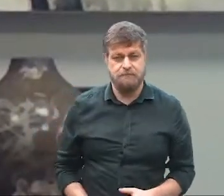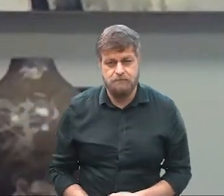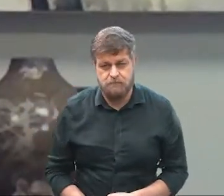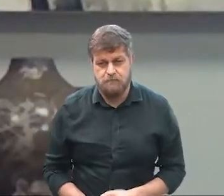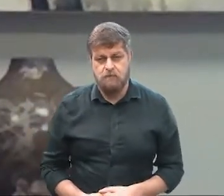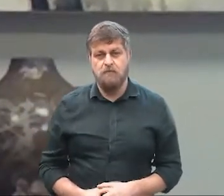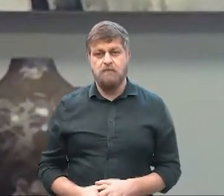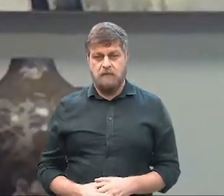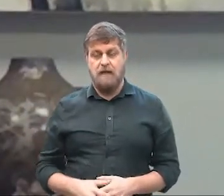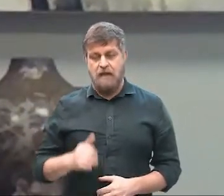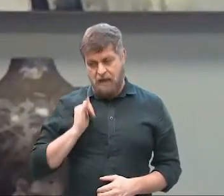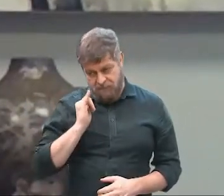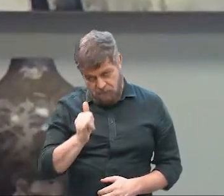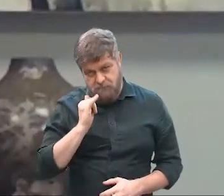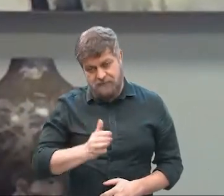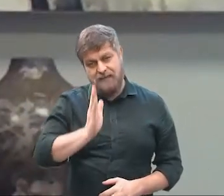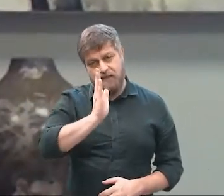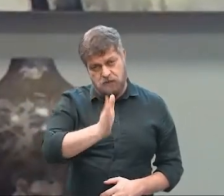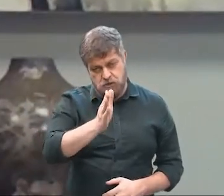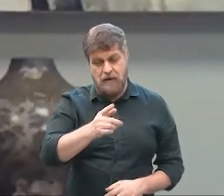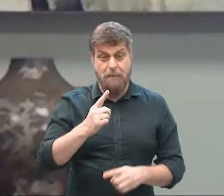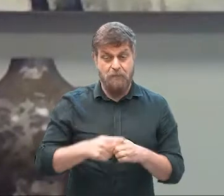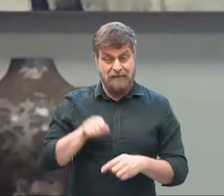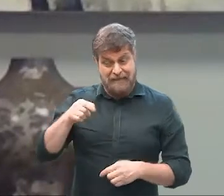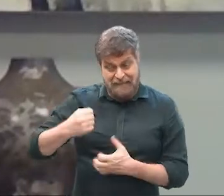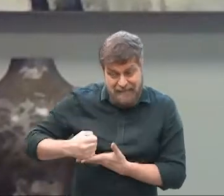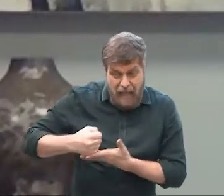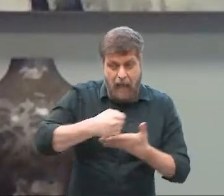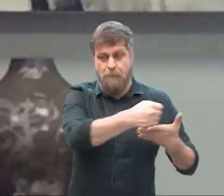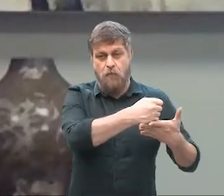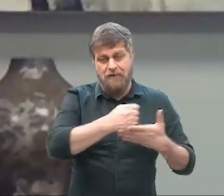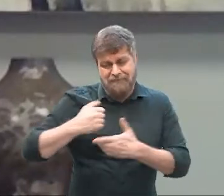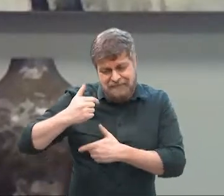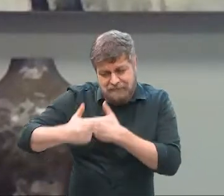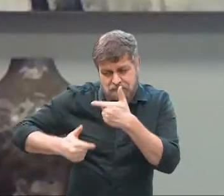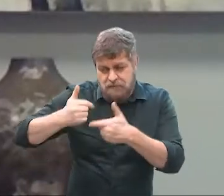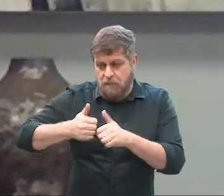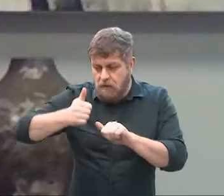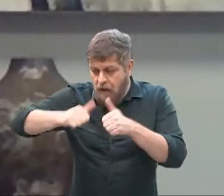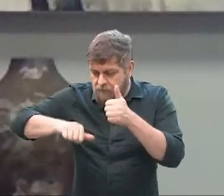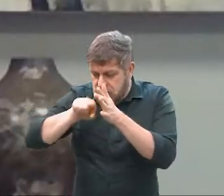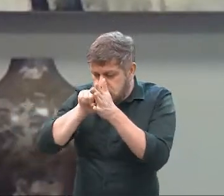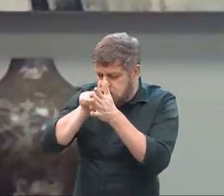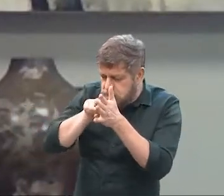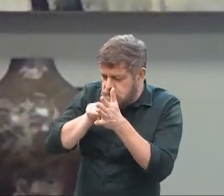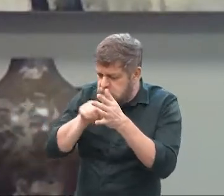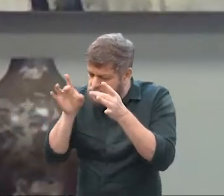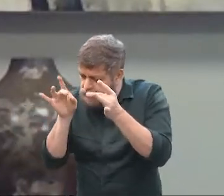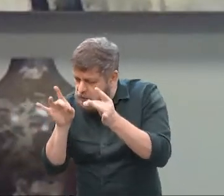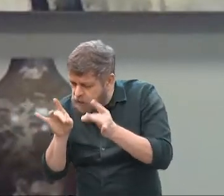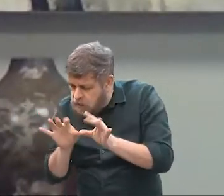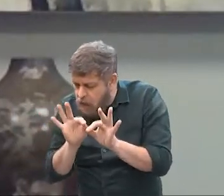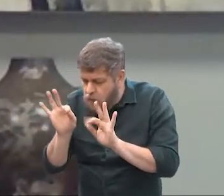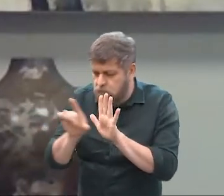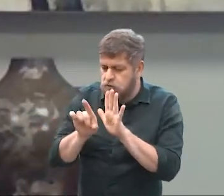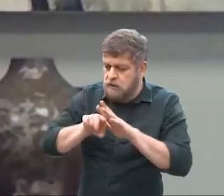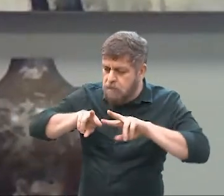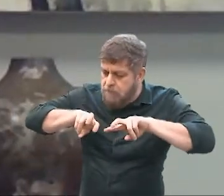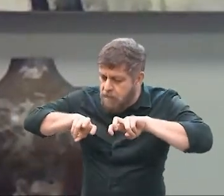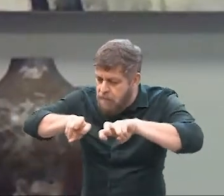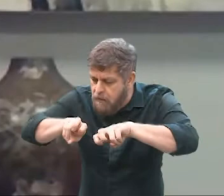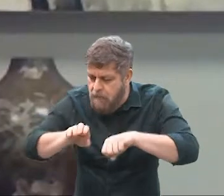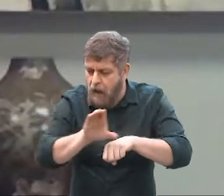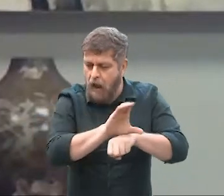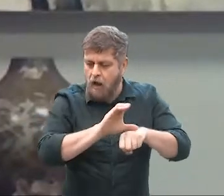os segmentos que eu acabei de citar, porque está sendo feito um trabalho de análise. Quando se estuda um projeto, a